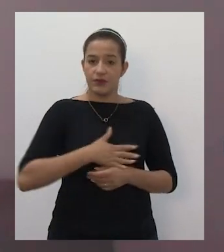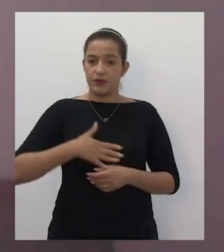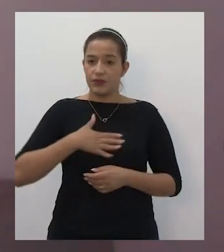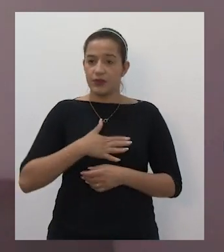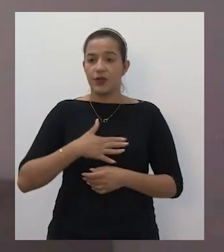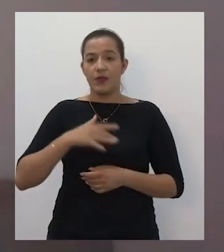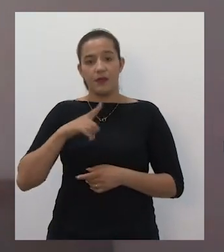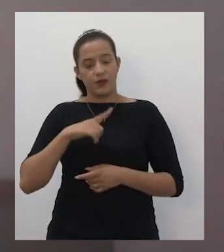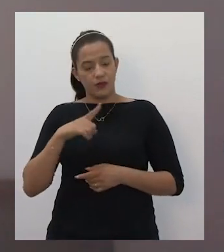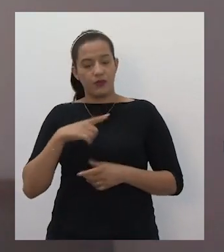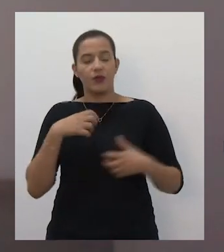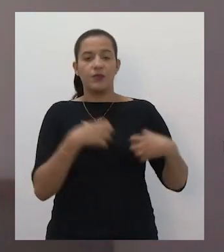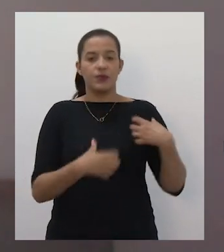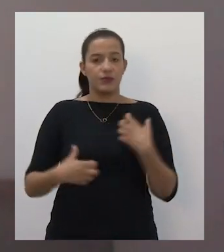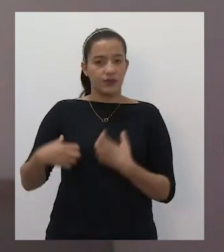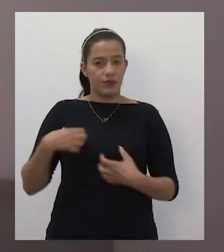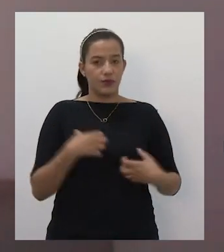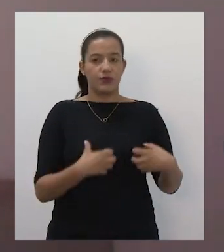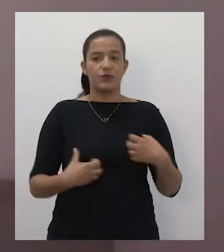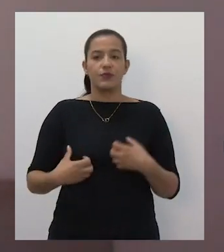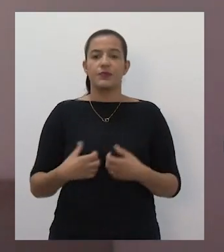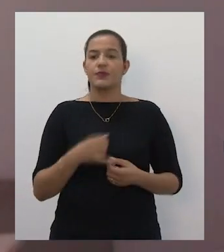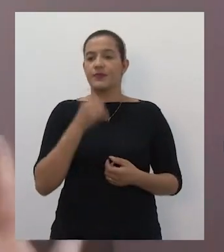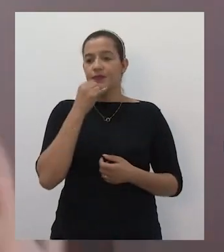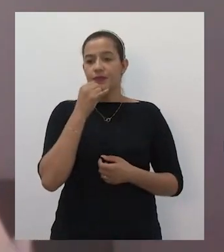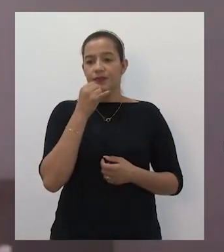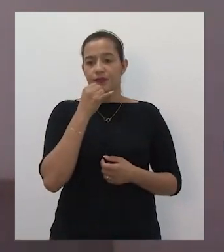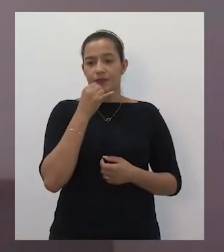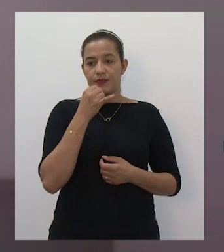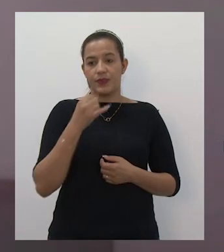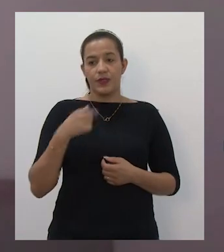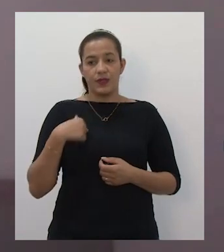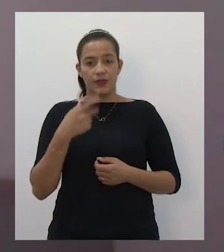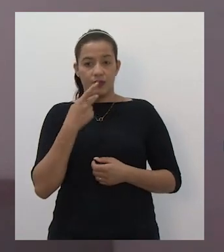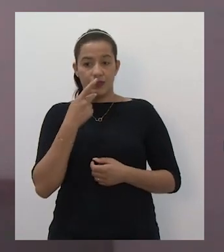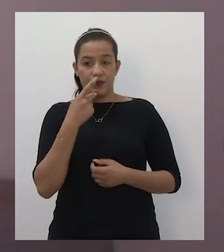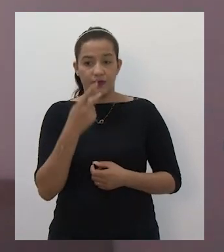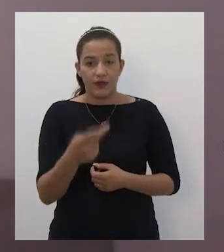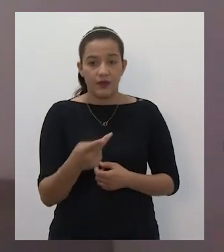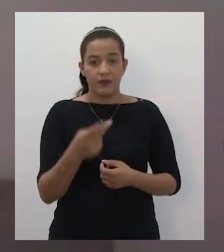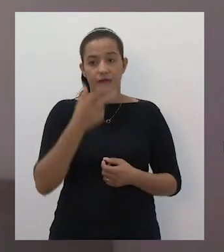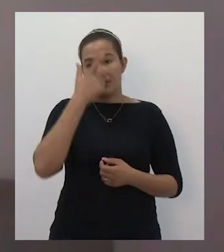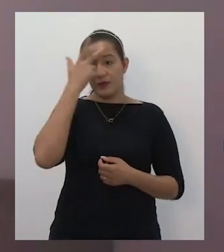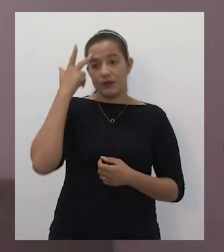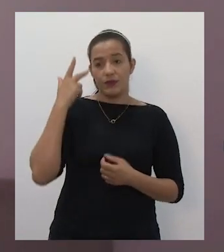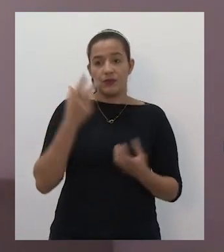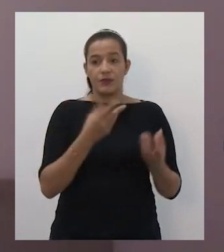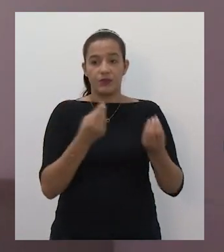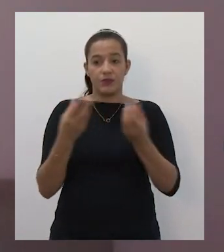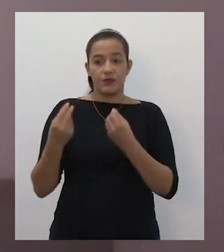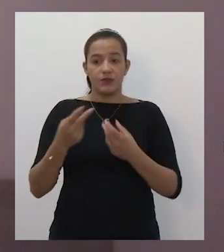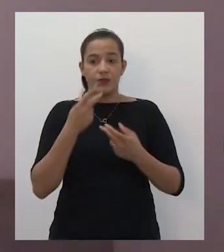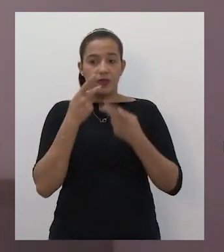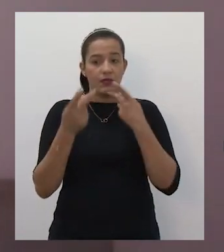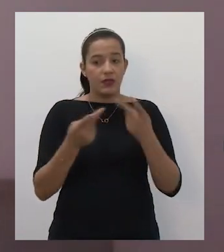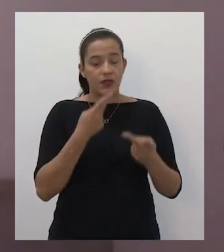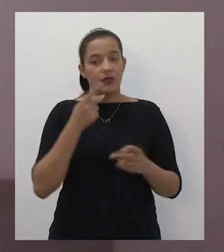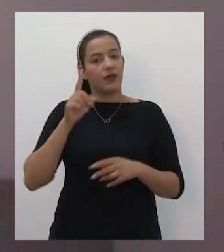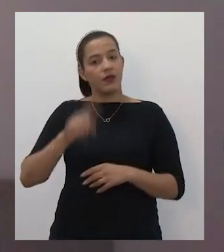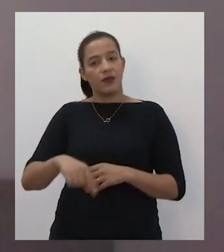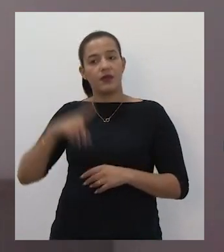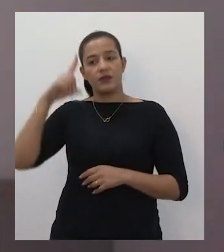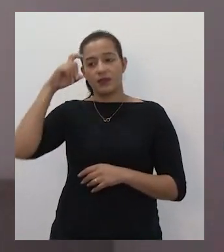momentos de angústia. Por exemplo, eu estar aqui falando para muitas pessoas é